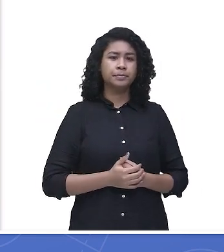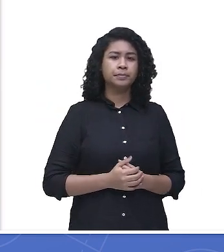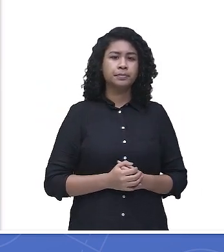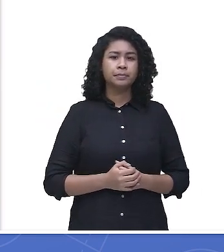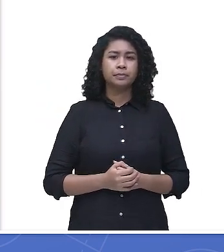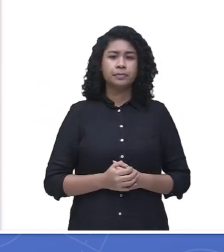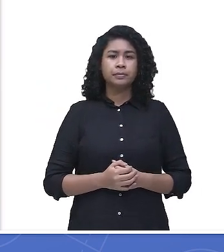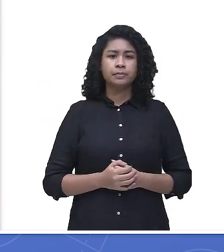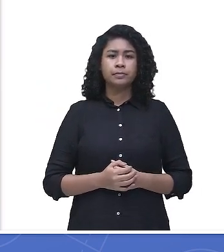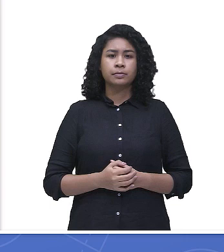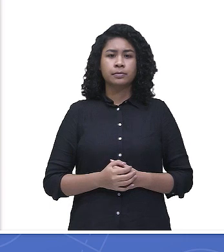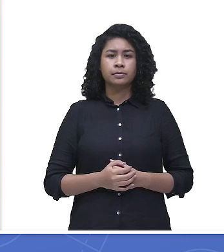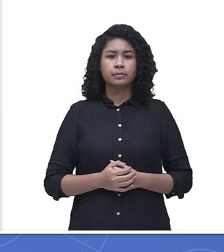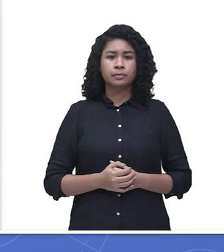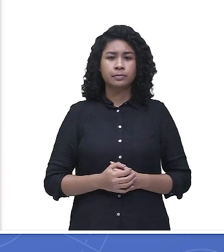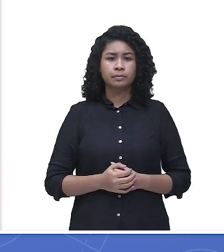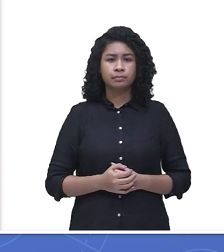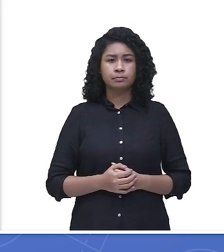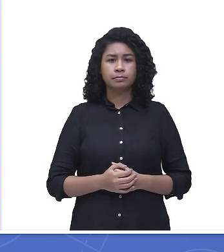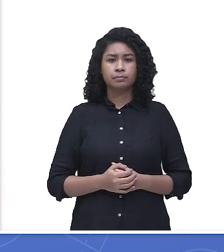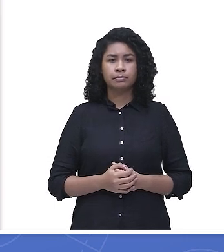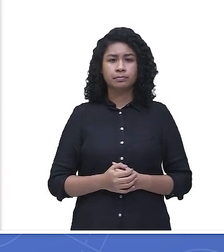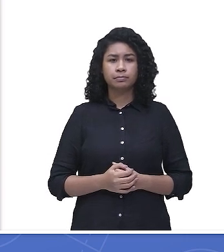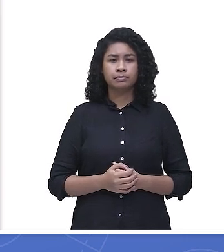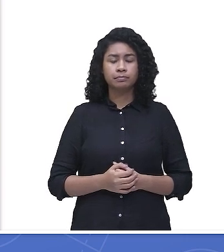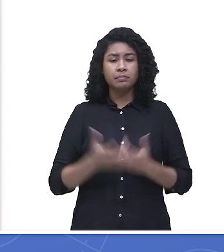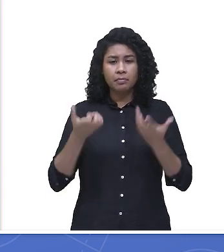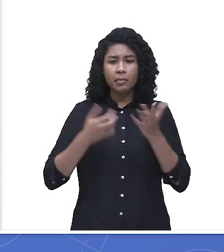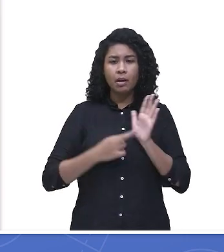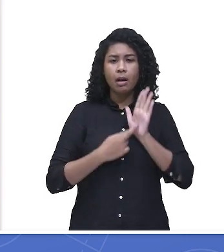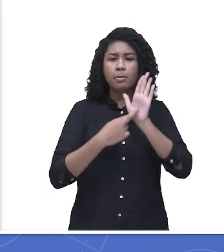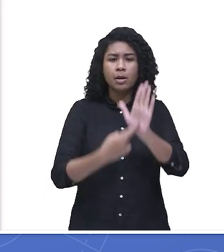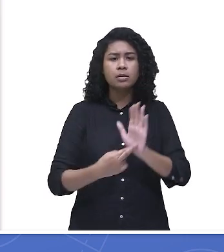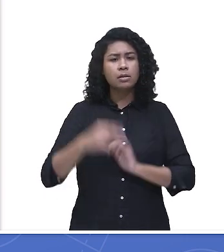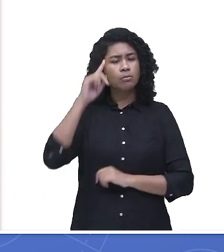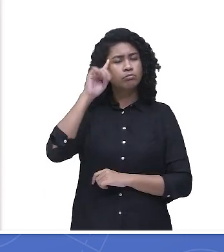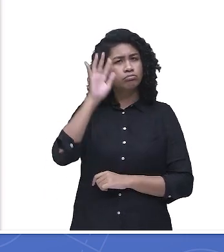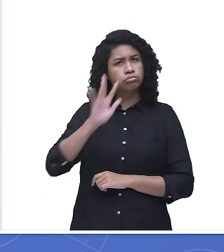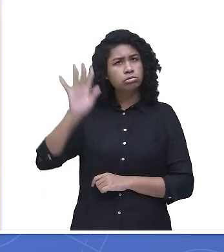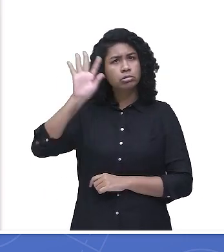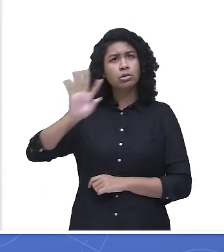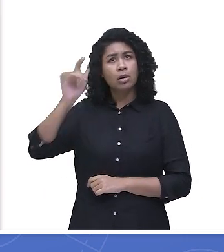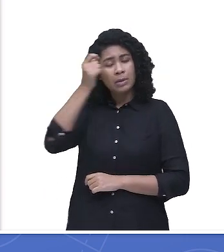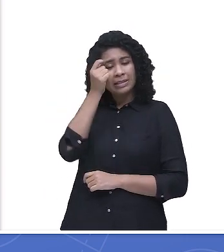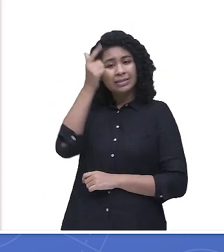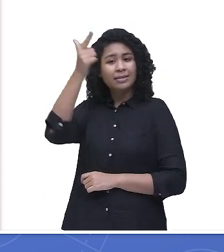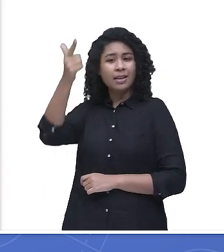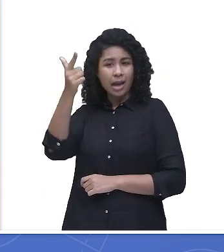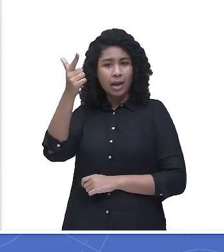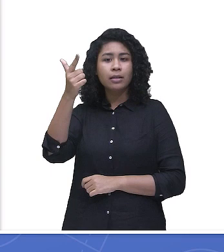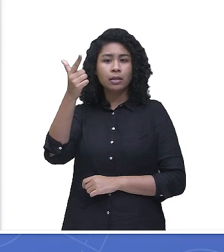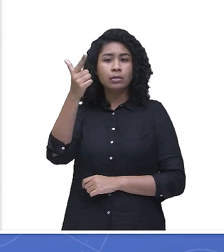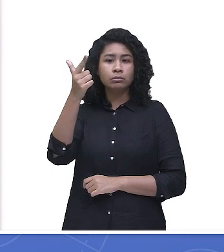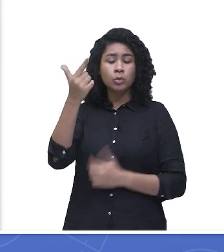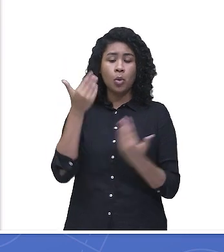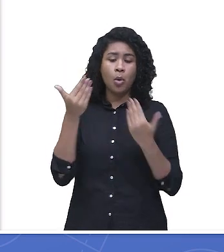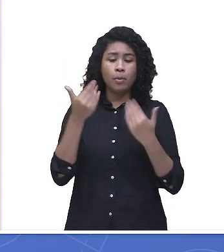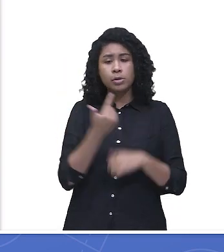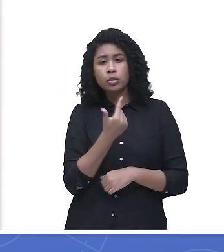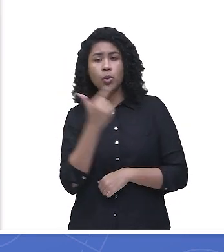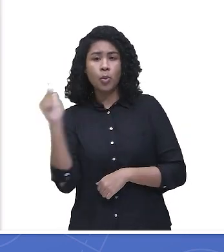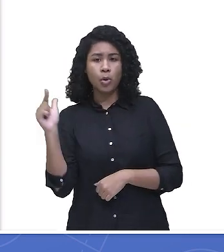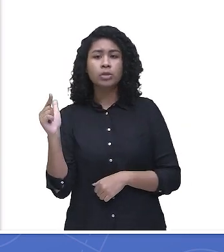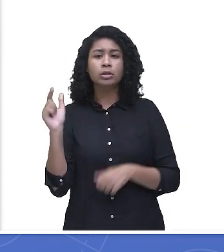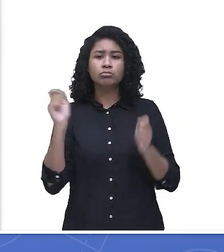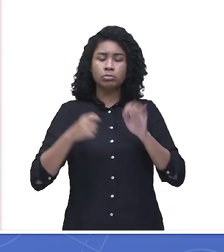imagens e buscando representar a ideia de uma coisa por meio de outra. Tivemos essa ideia de forma